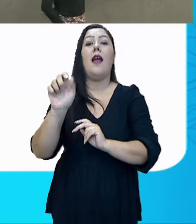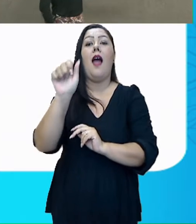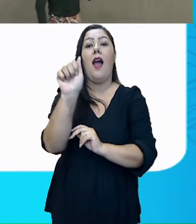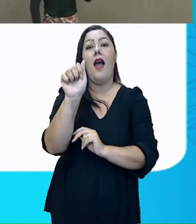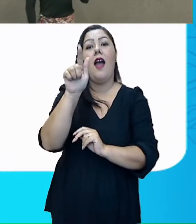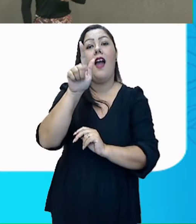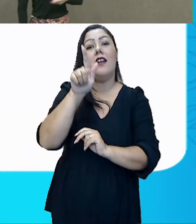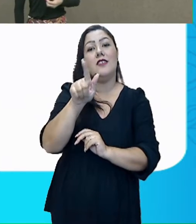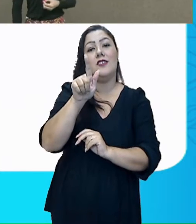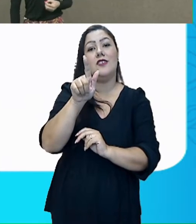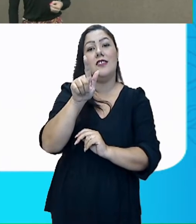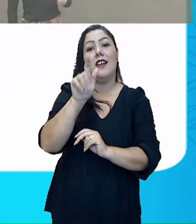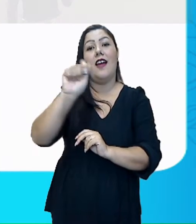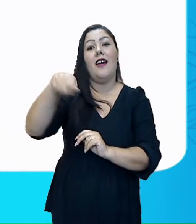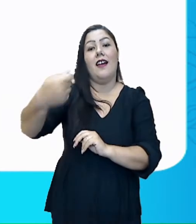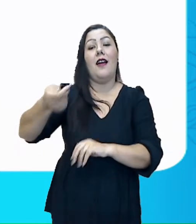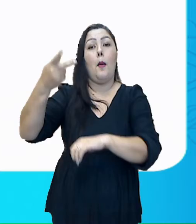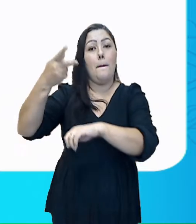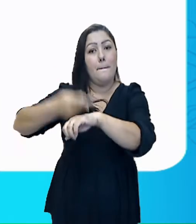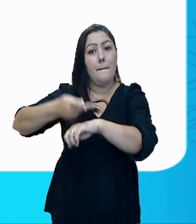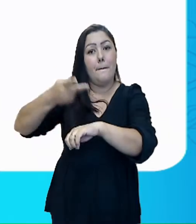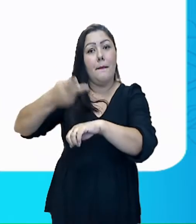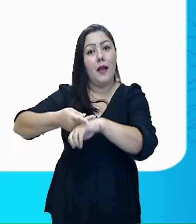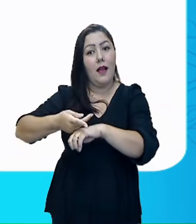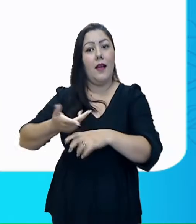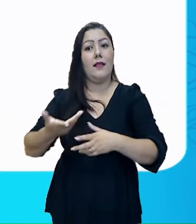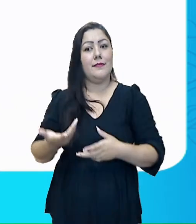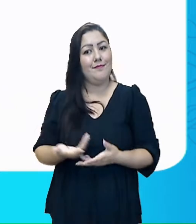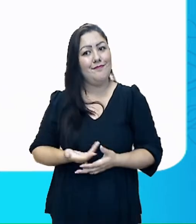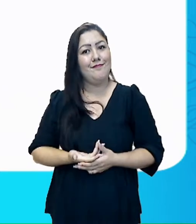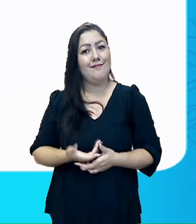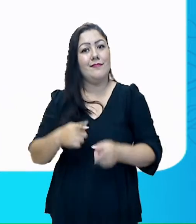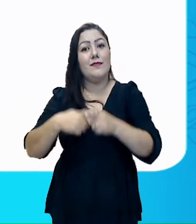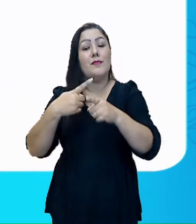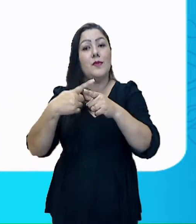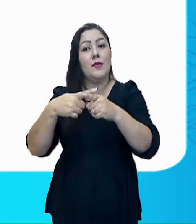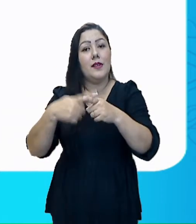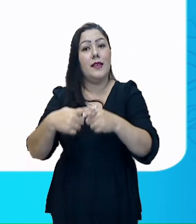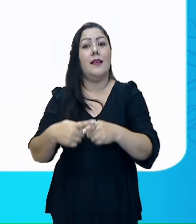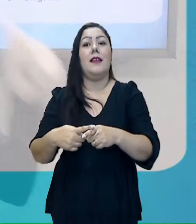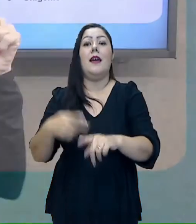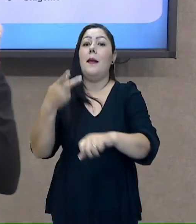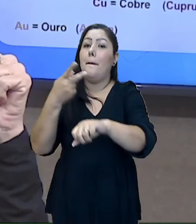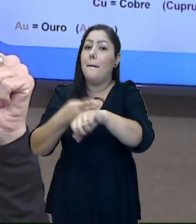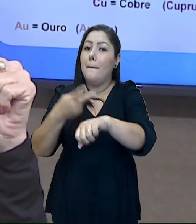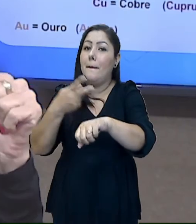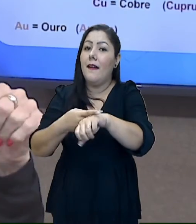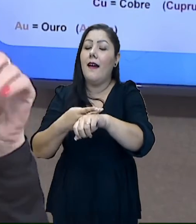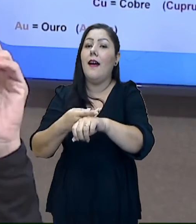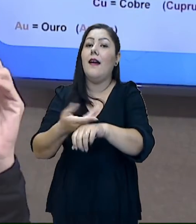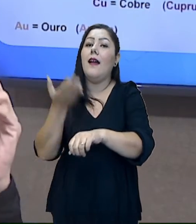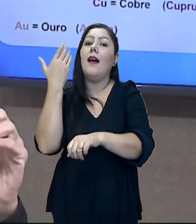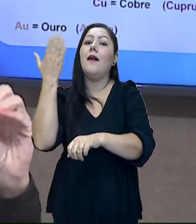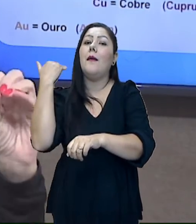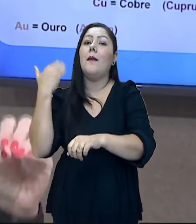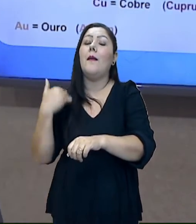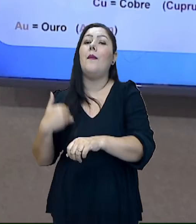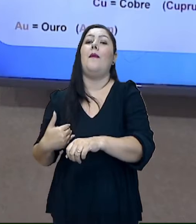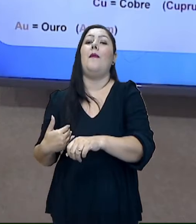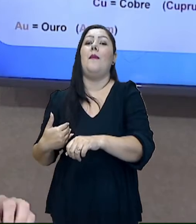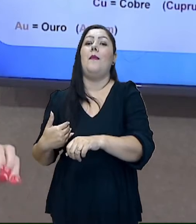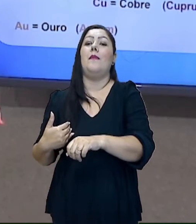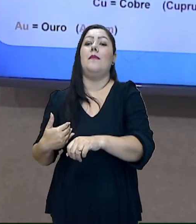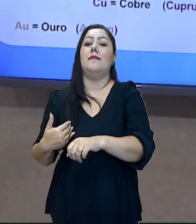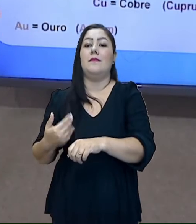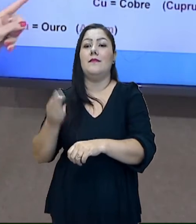Ag, símbolo do elemento prata. Por quê? Prata, origem